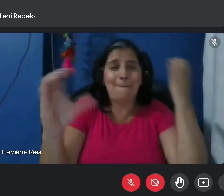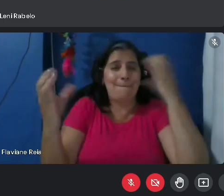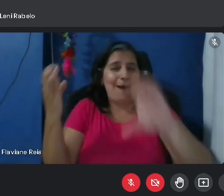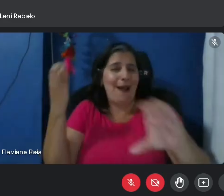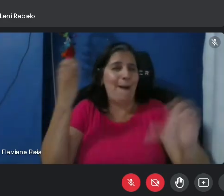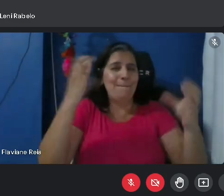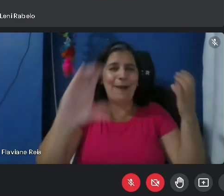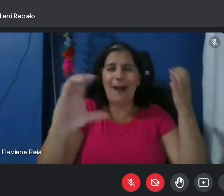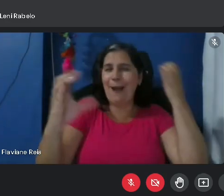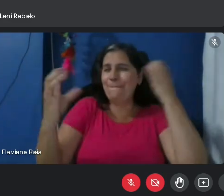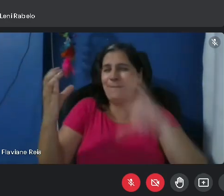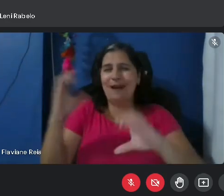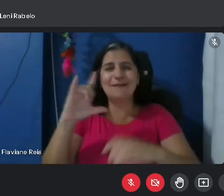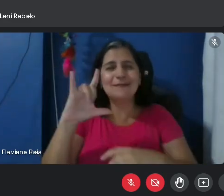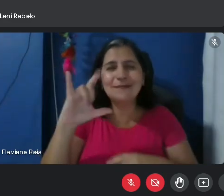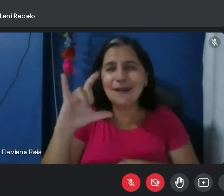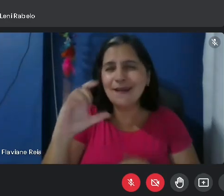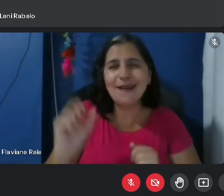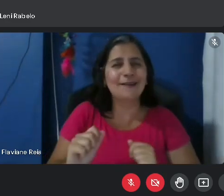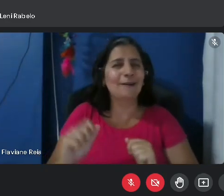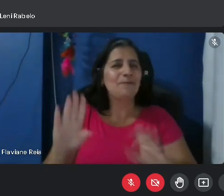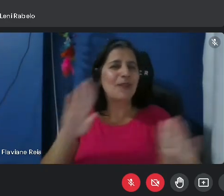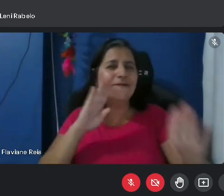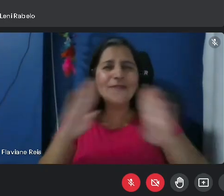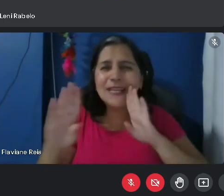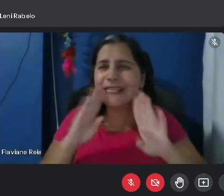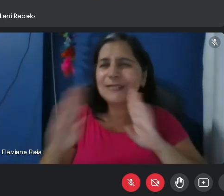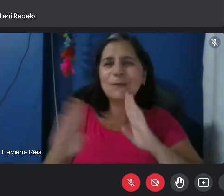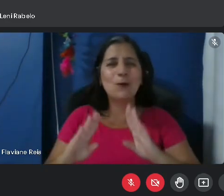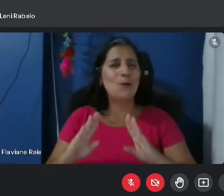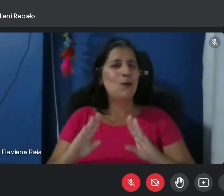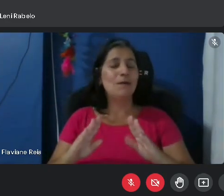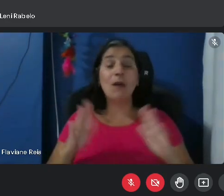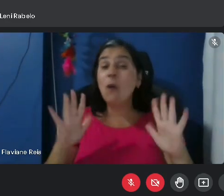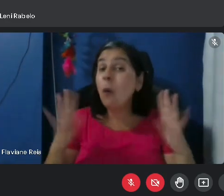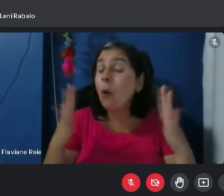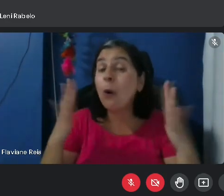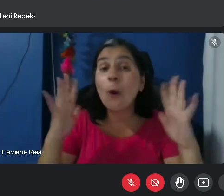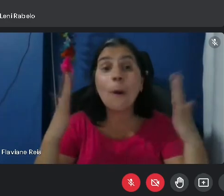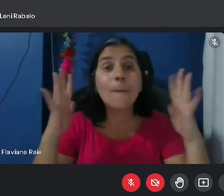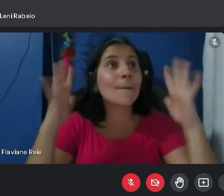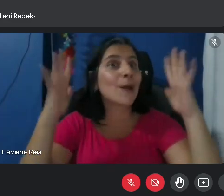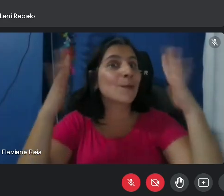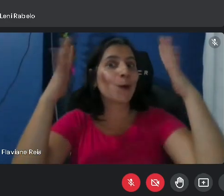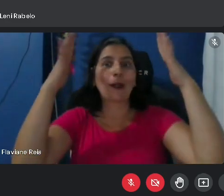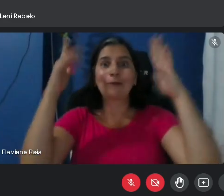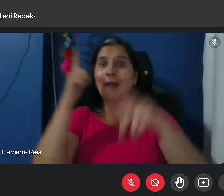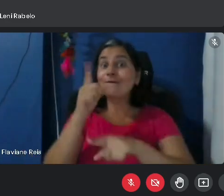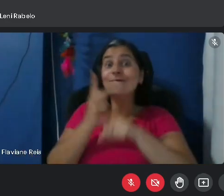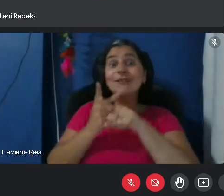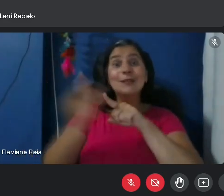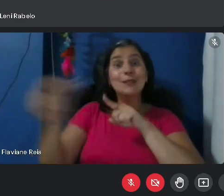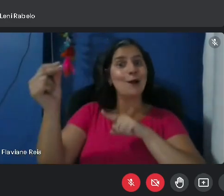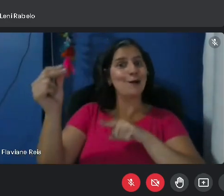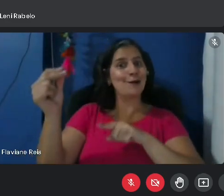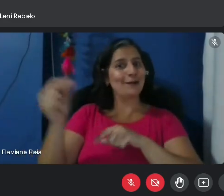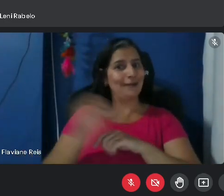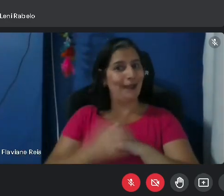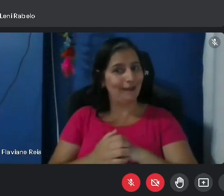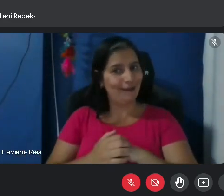vem buscando esses pontos, jogando esses questionamentos nas redes sociais, no Instagram, no Facebook,